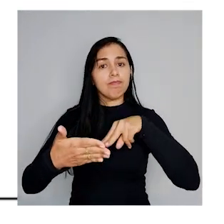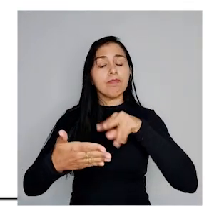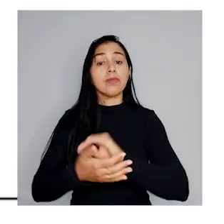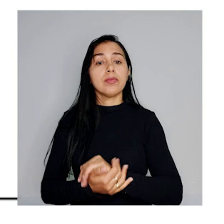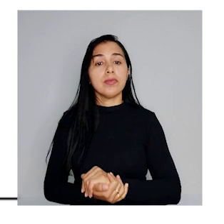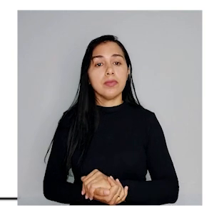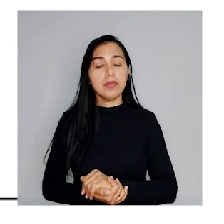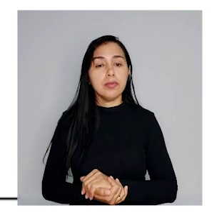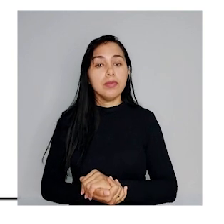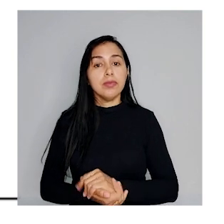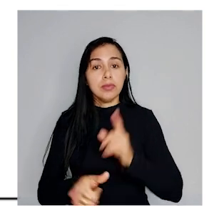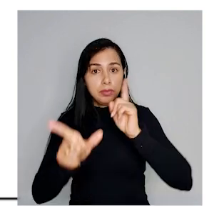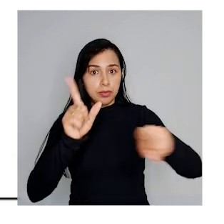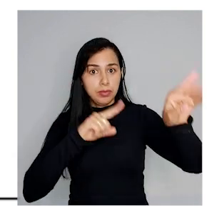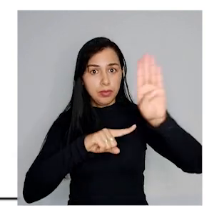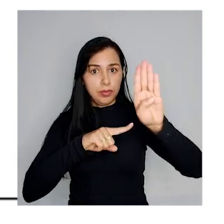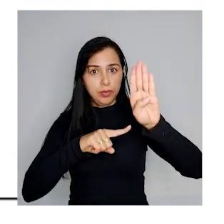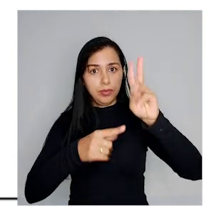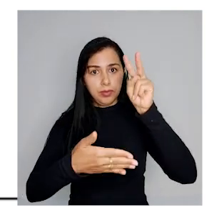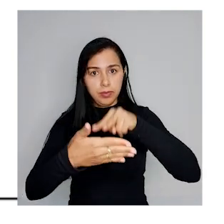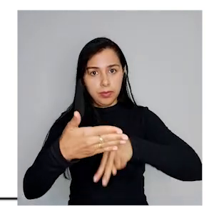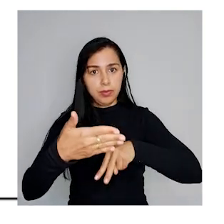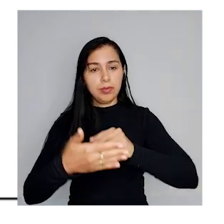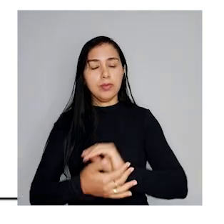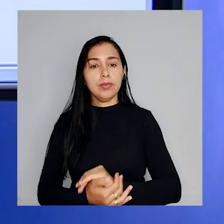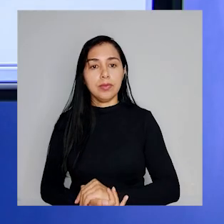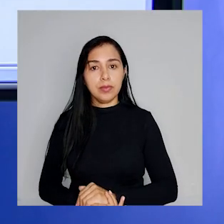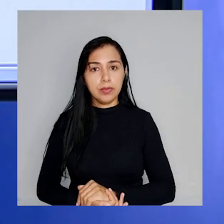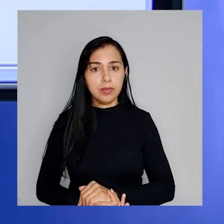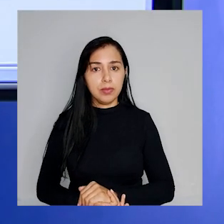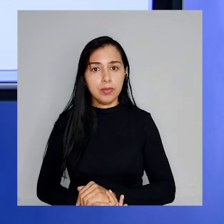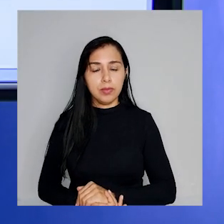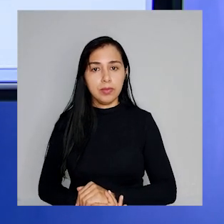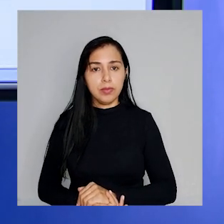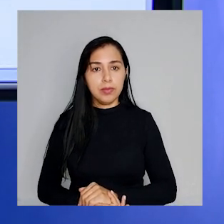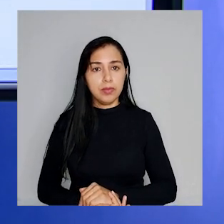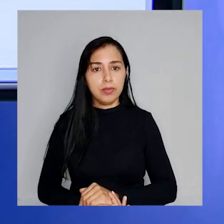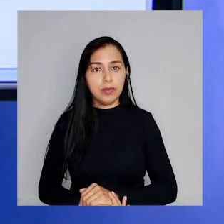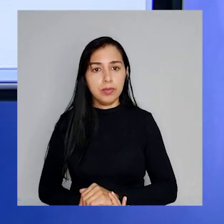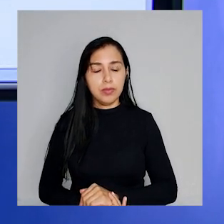o que traz o item B.